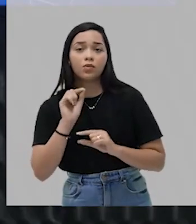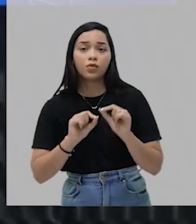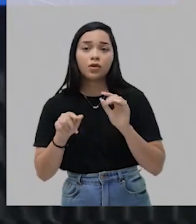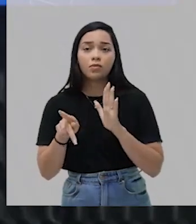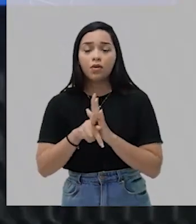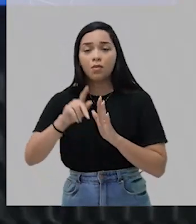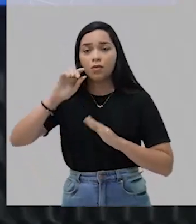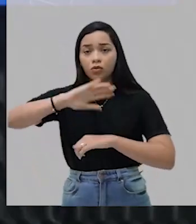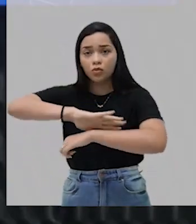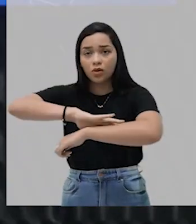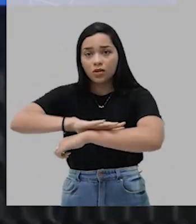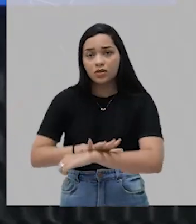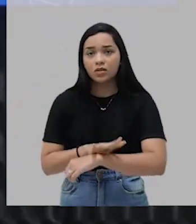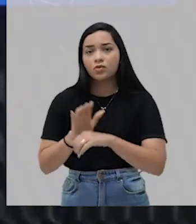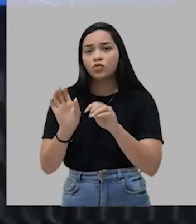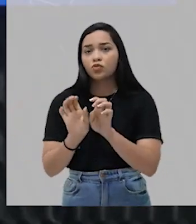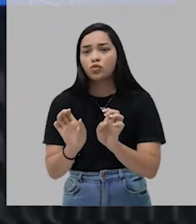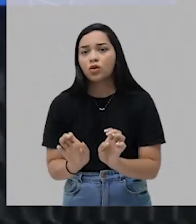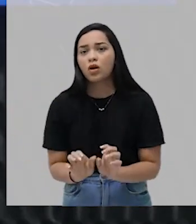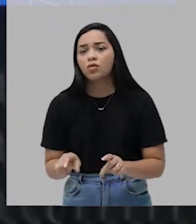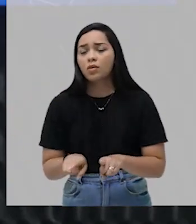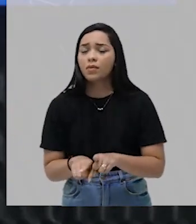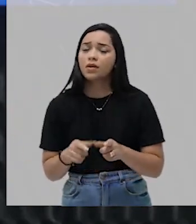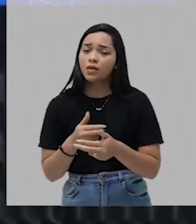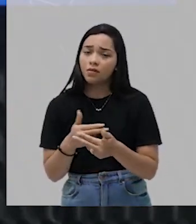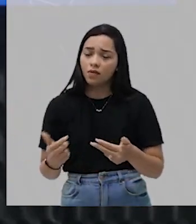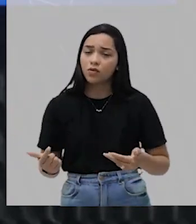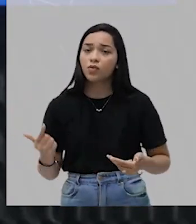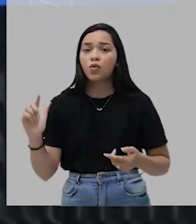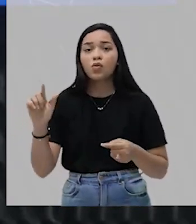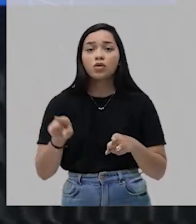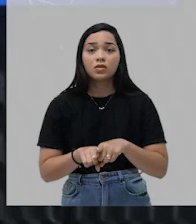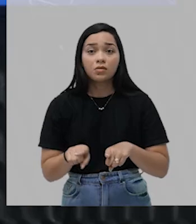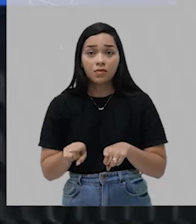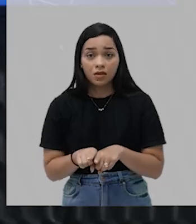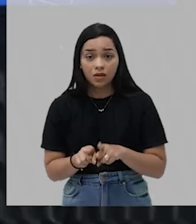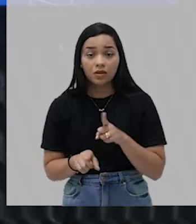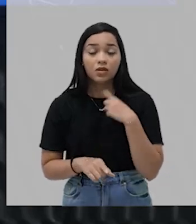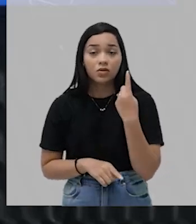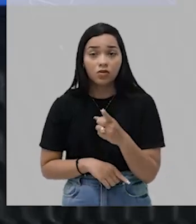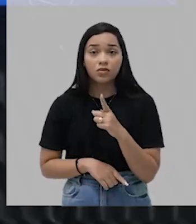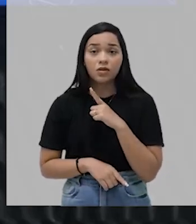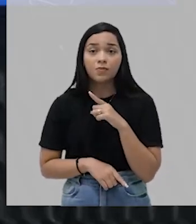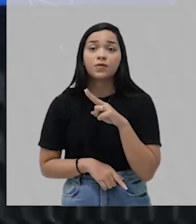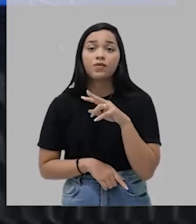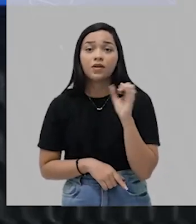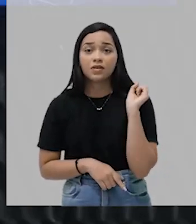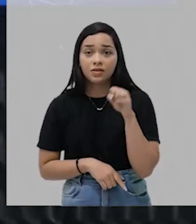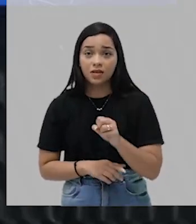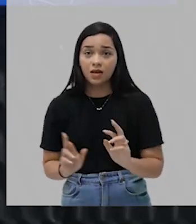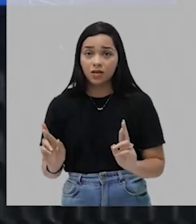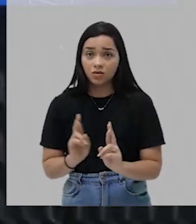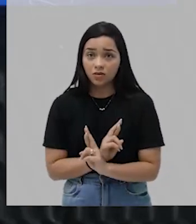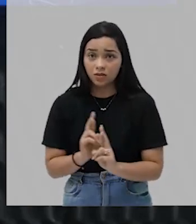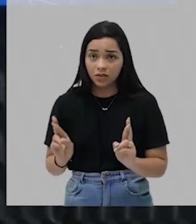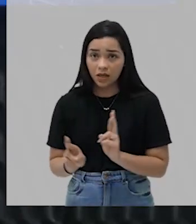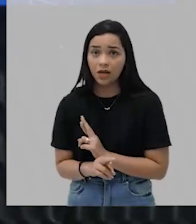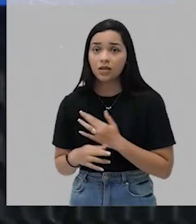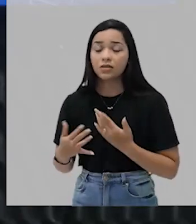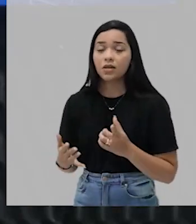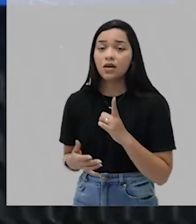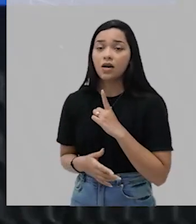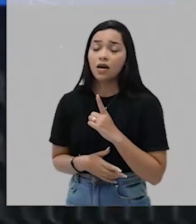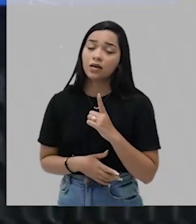do racismo estrutural. Então, tem outras questões que também vão estar associadas